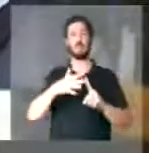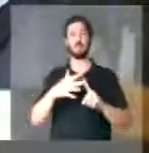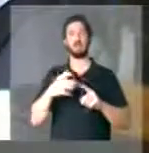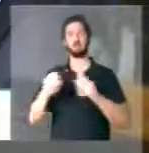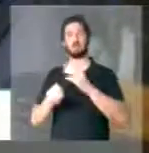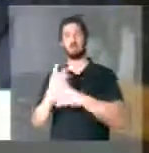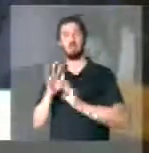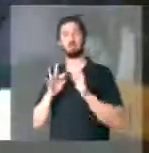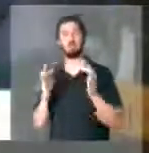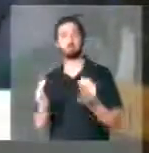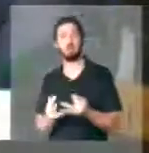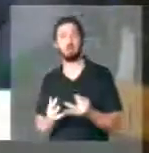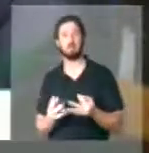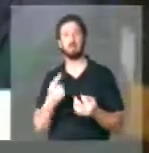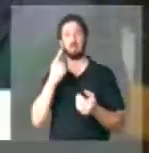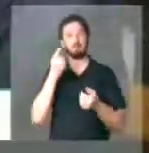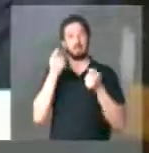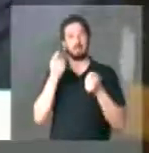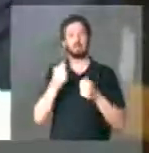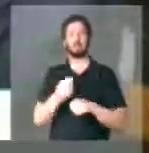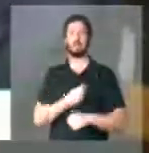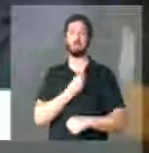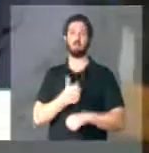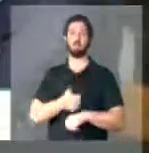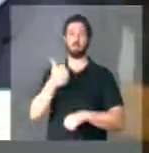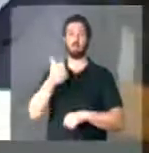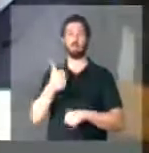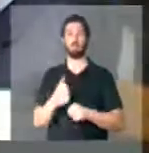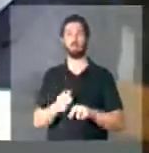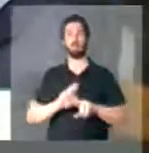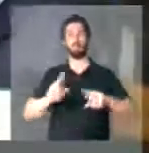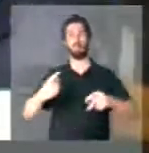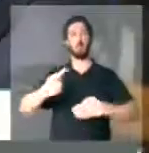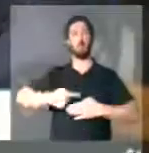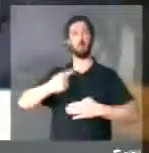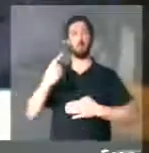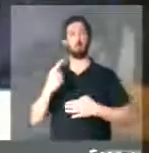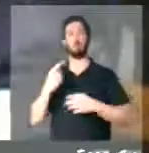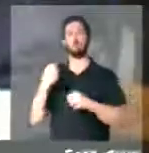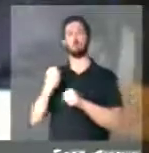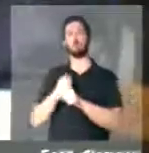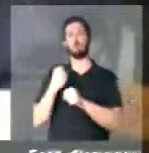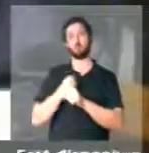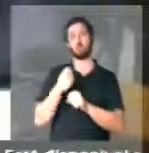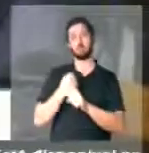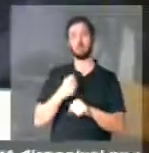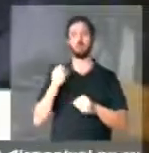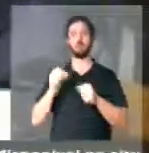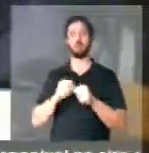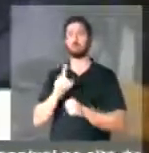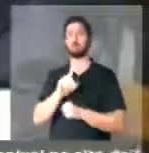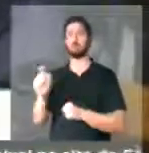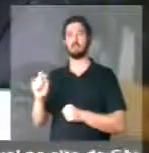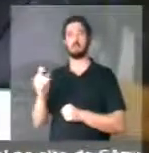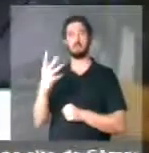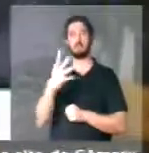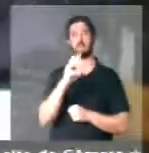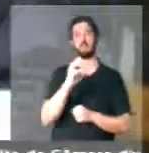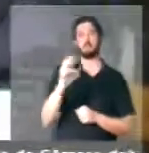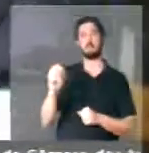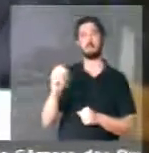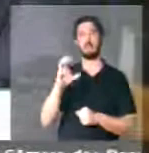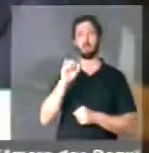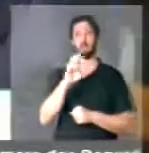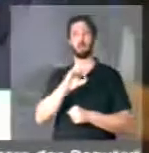família e buscando uma vida melhor. Diferente de condomínios, de construções realizadas em 100,